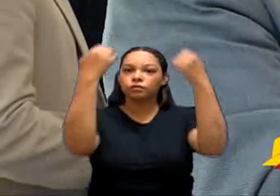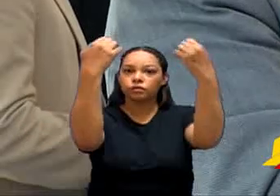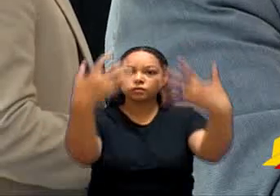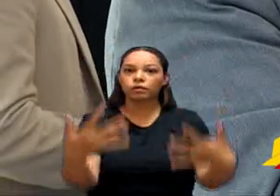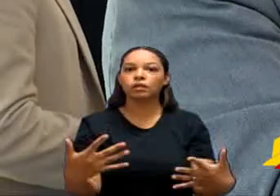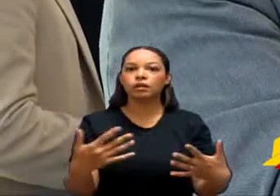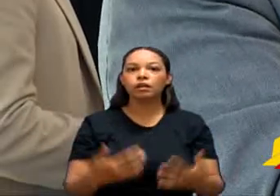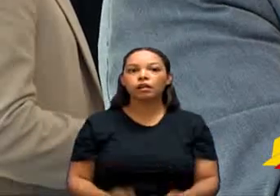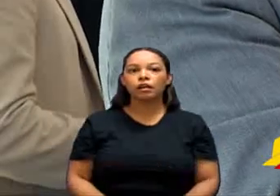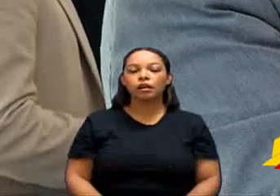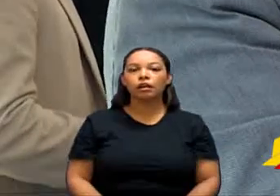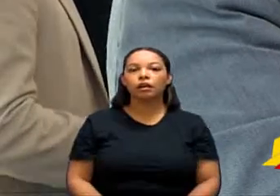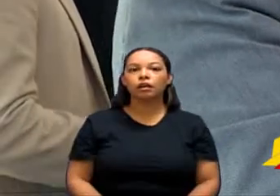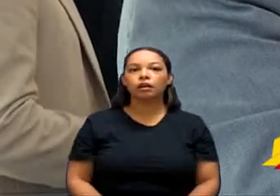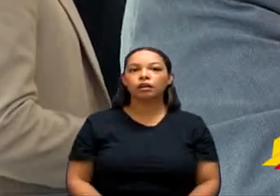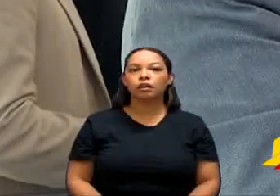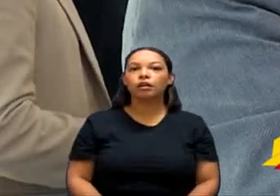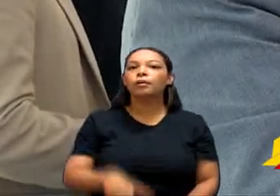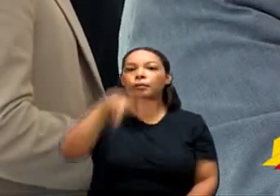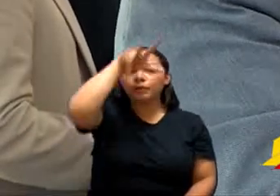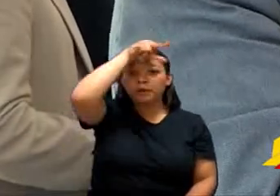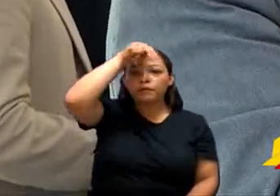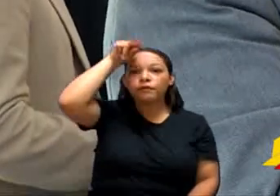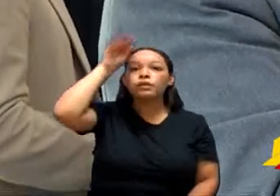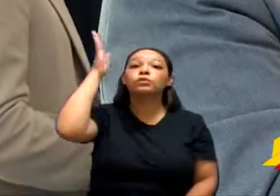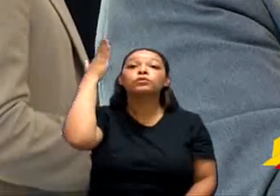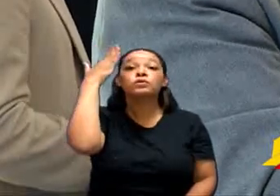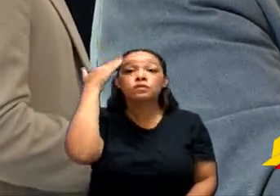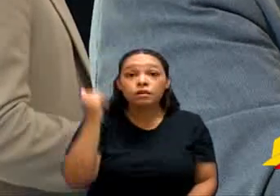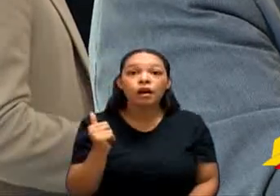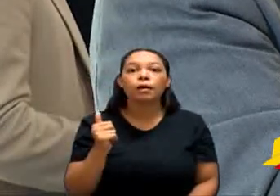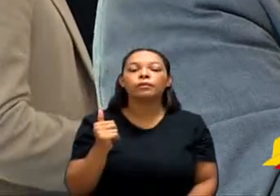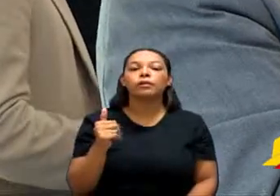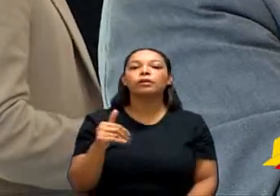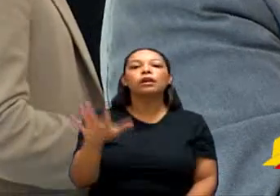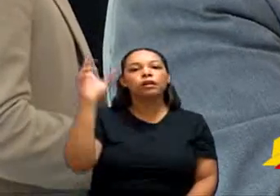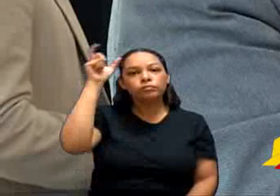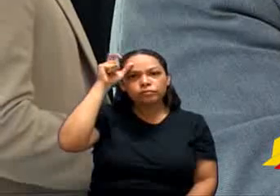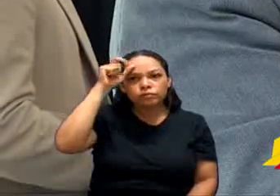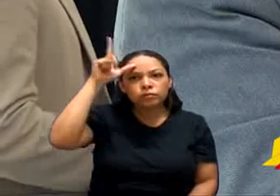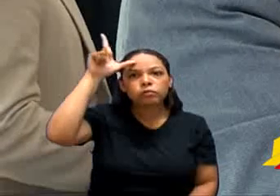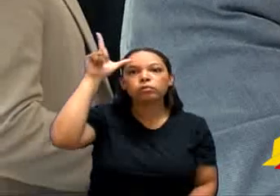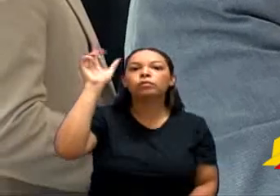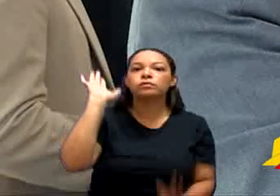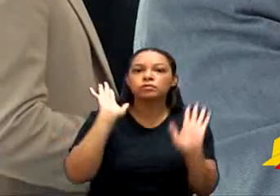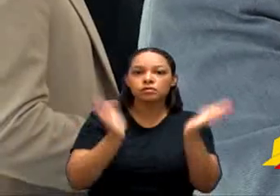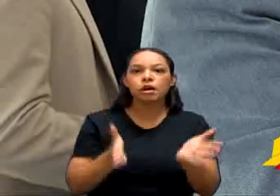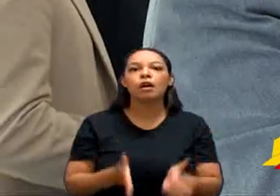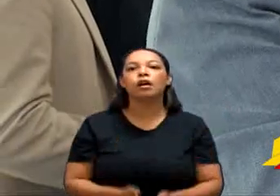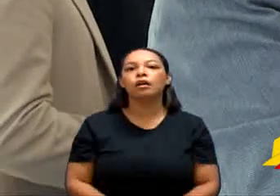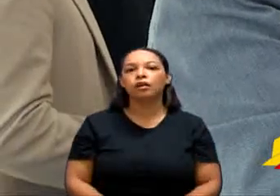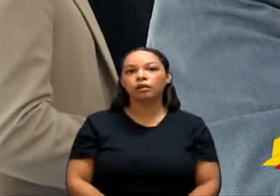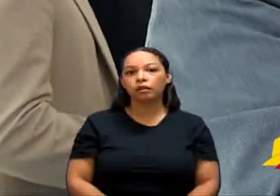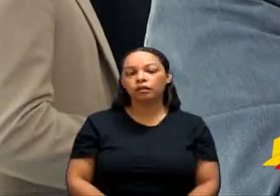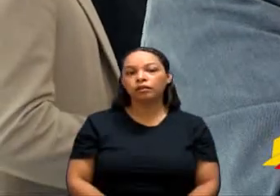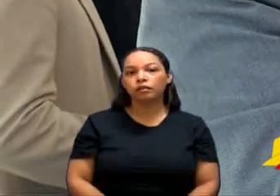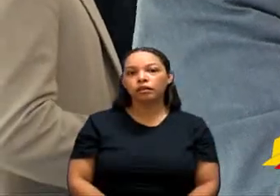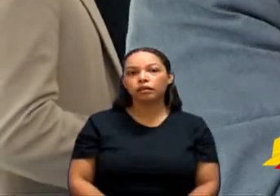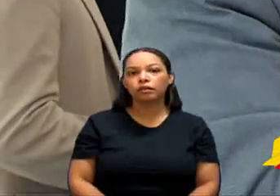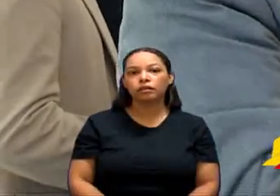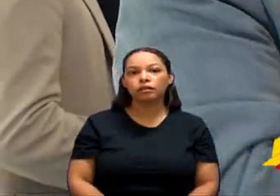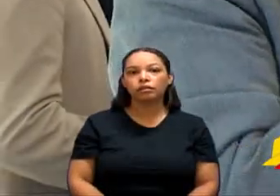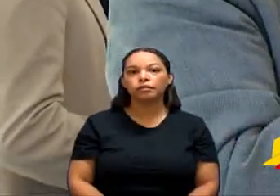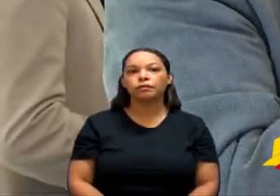mais uma vez. O prefeito tem ciência disso, está consciente, uma das primeiras medidas tomadas por ele foi um estudo, um levantamento com relação